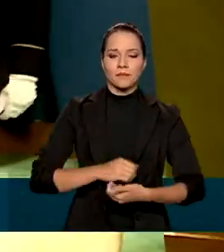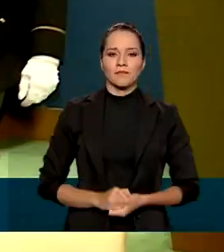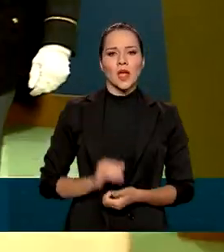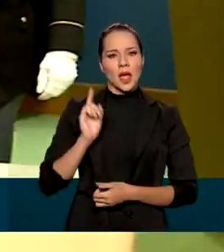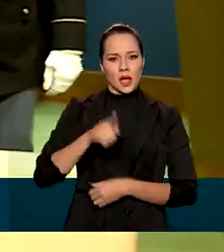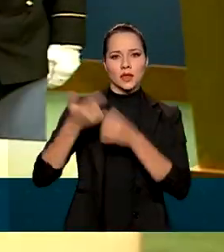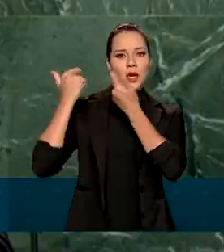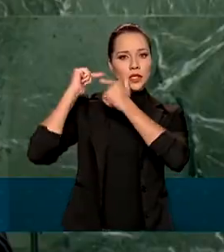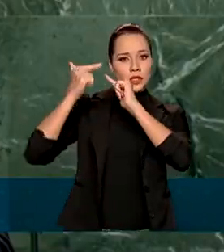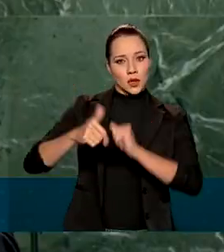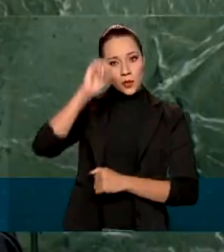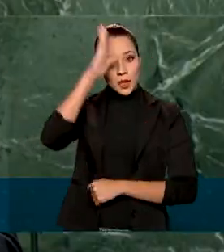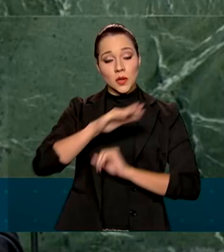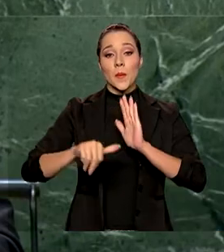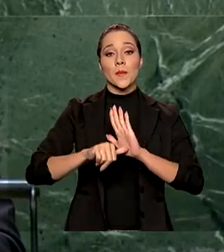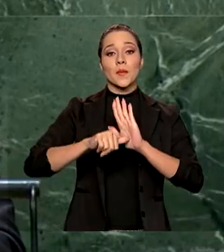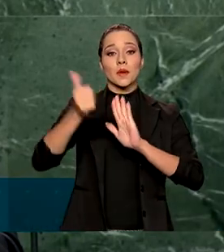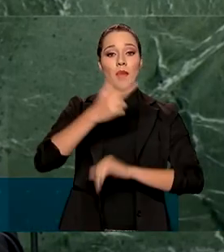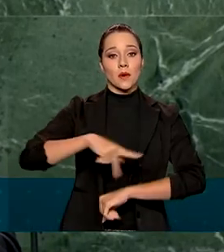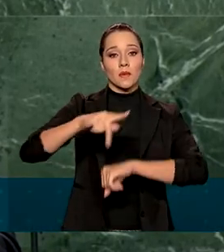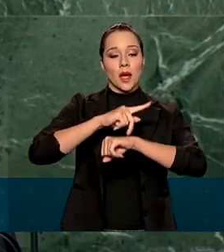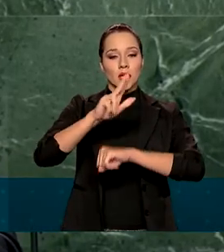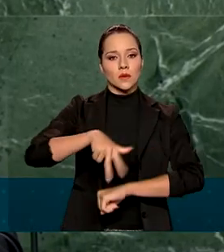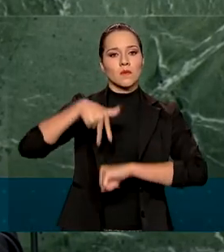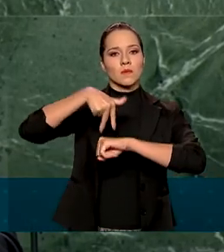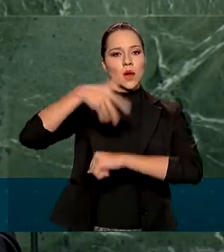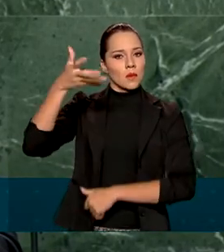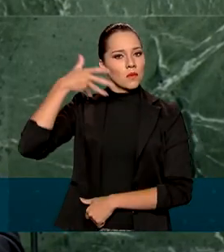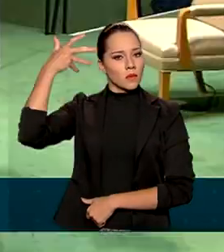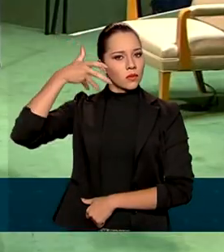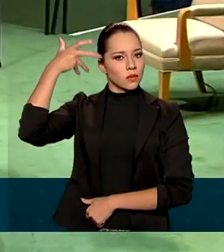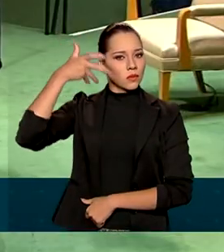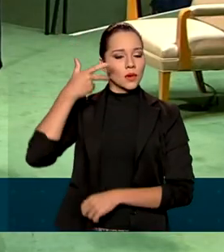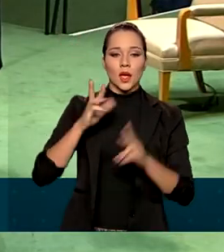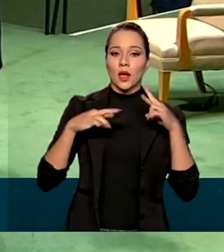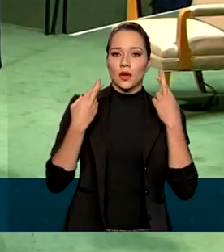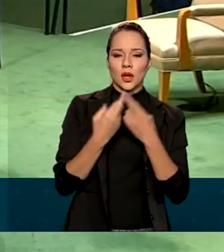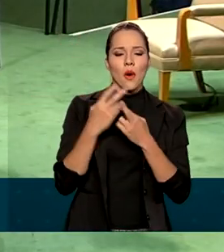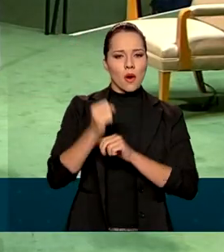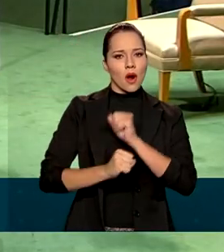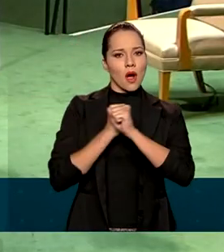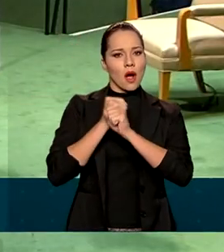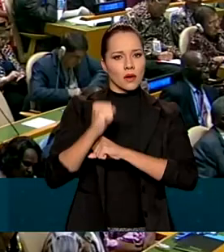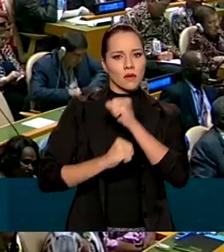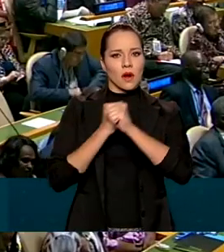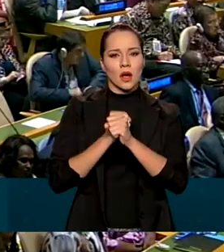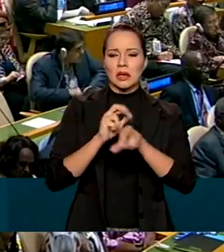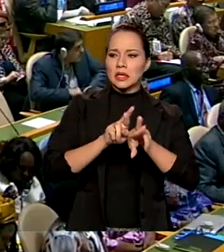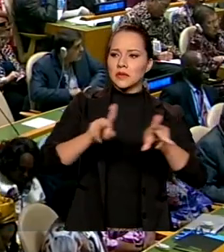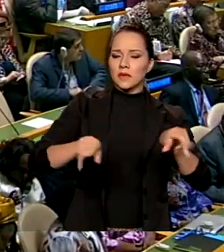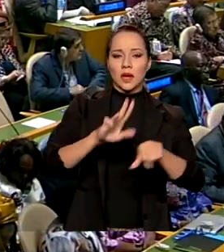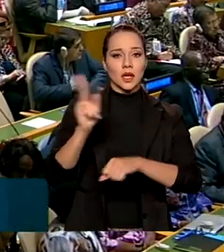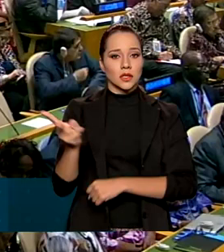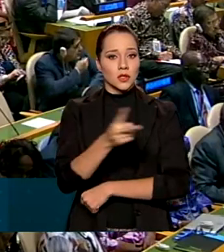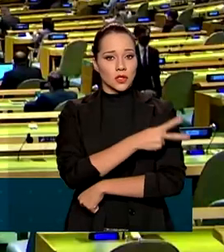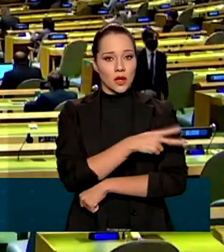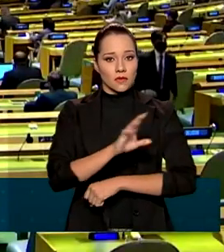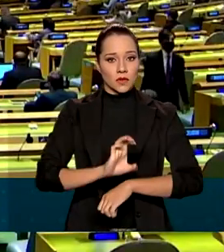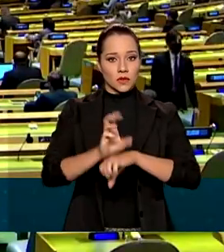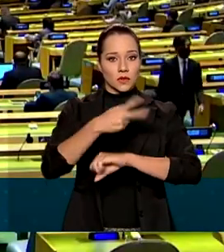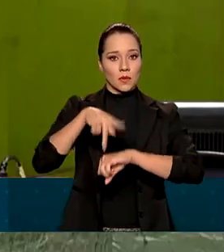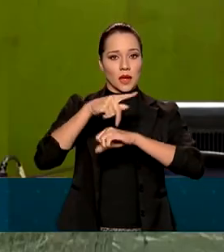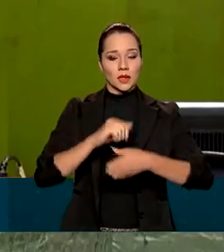Tradicionalmente, o Brasil é o primeiro país a discursar no encontro, que todos os anos reúne diversos chefes de Estado.